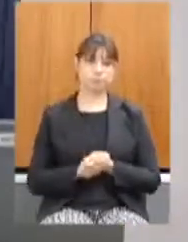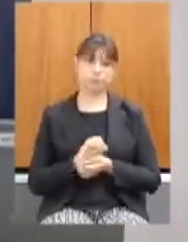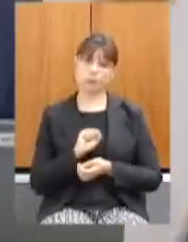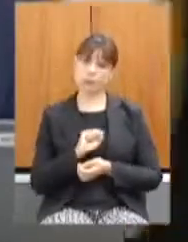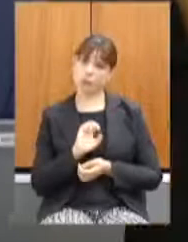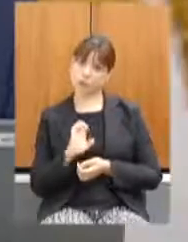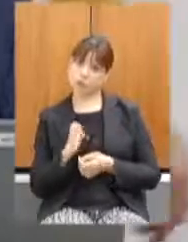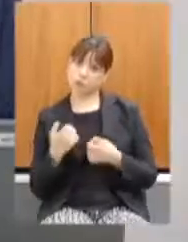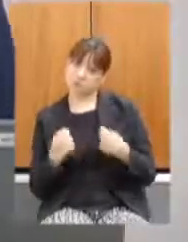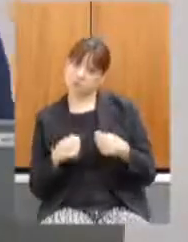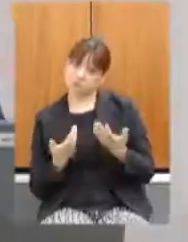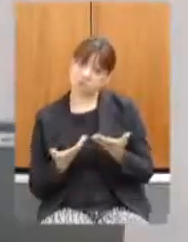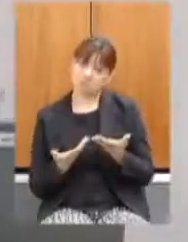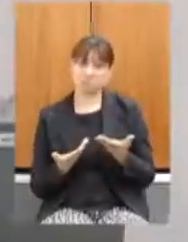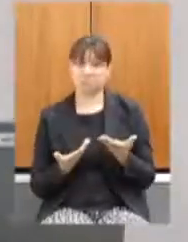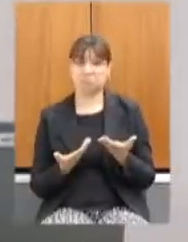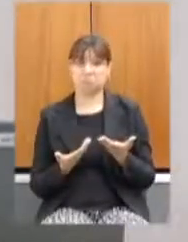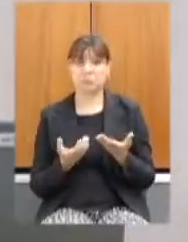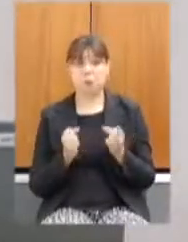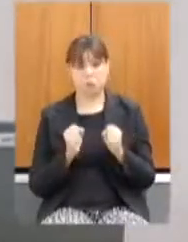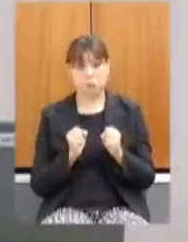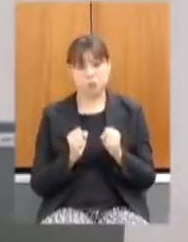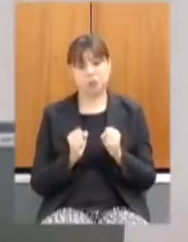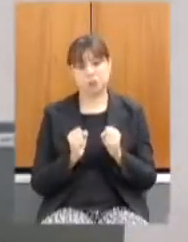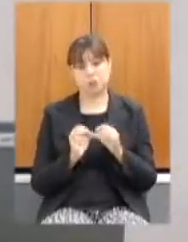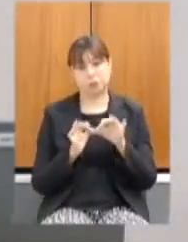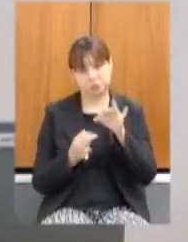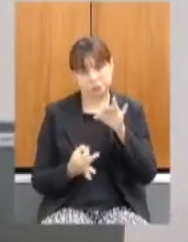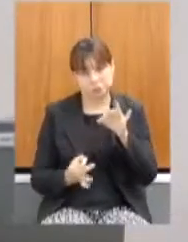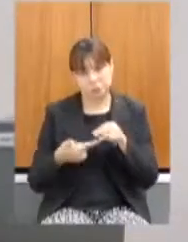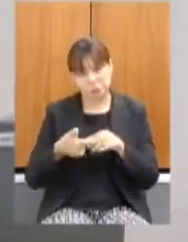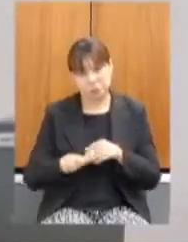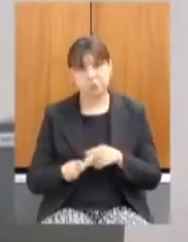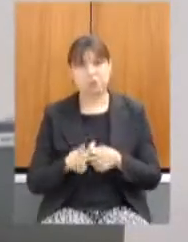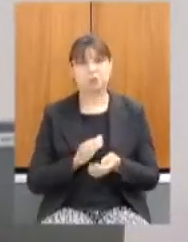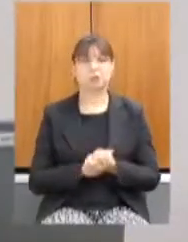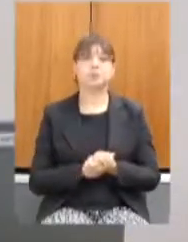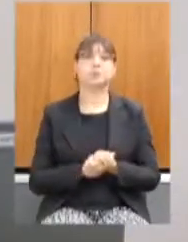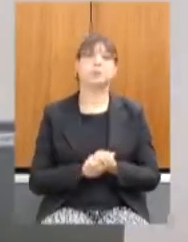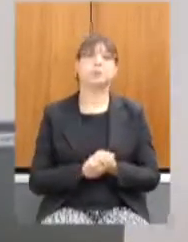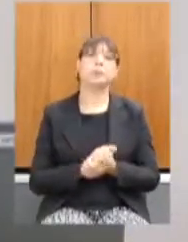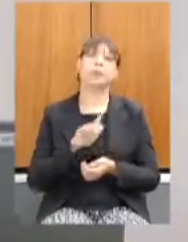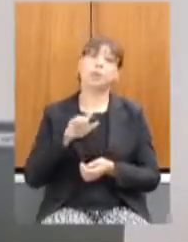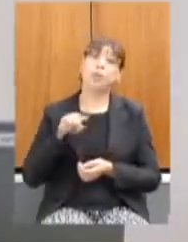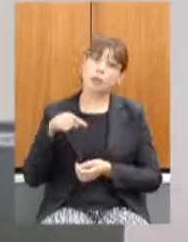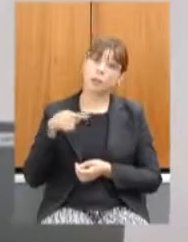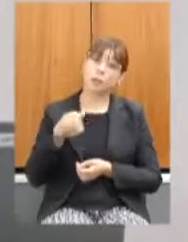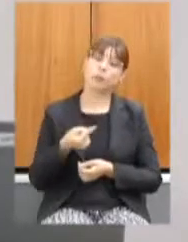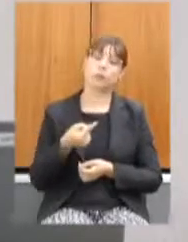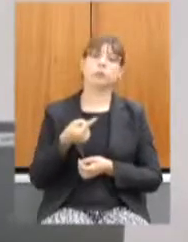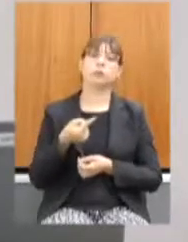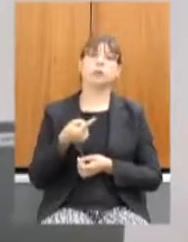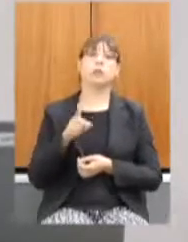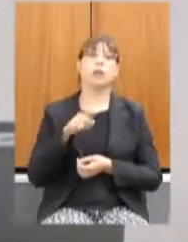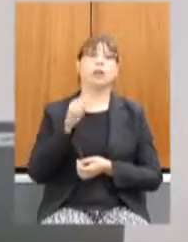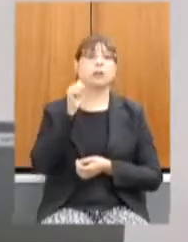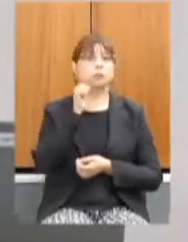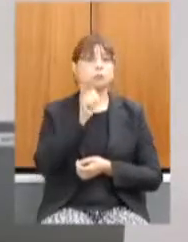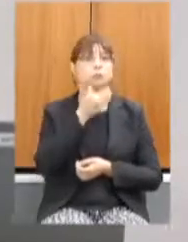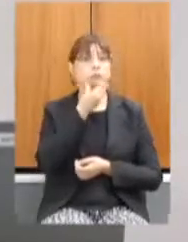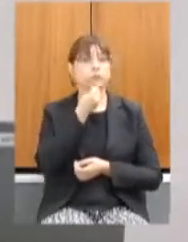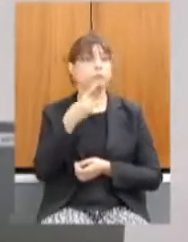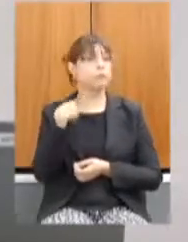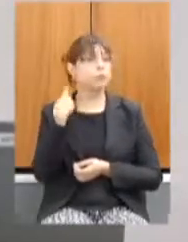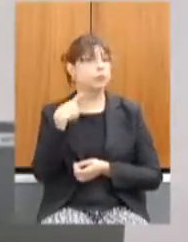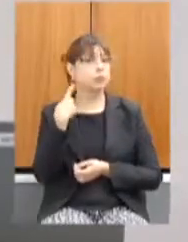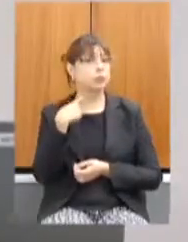necessário poder nós poderemos prorrogar na sequência será concedida a palavra os deputados e deputadas nos